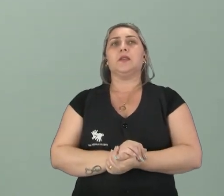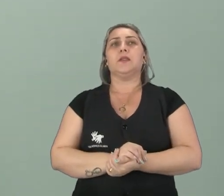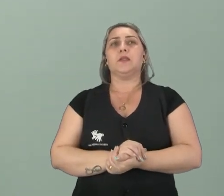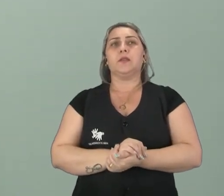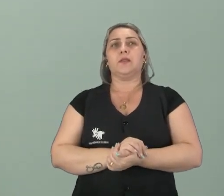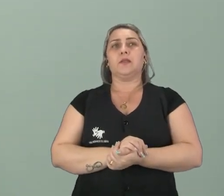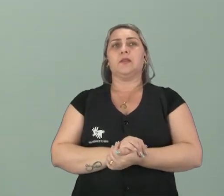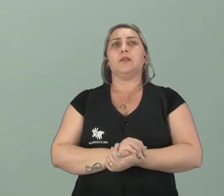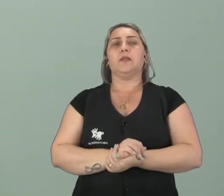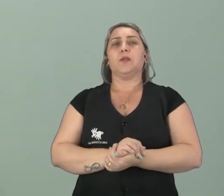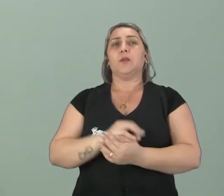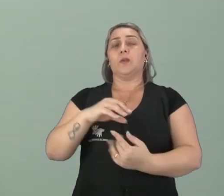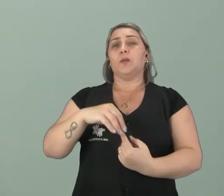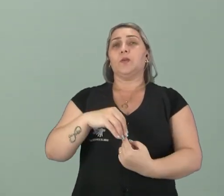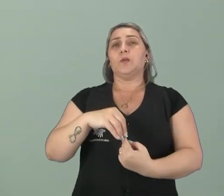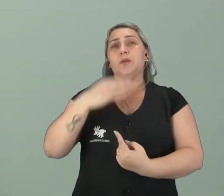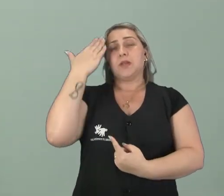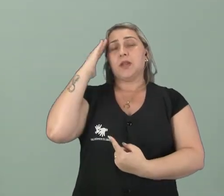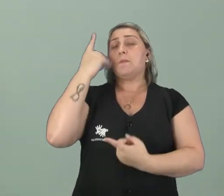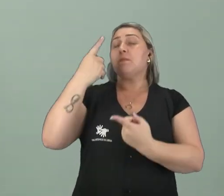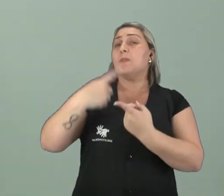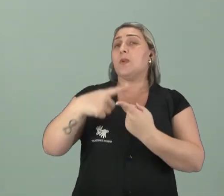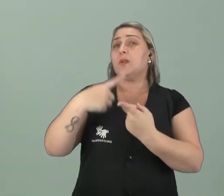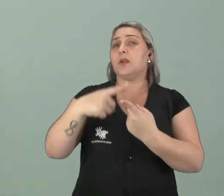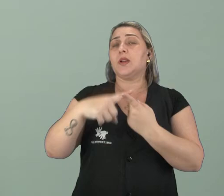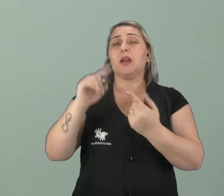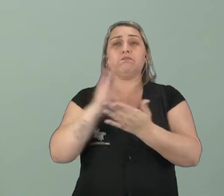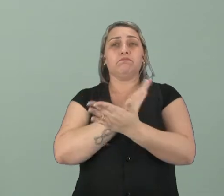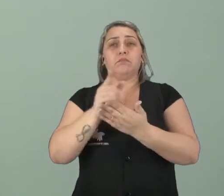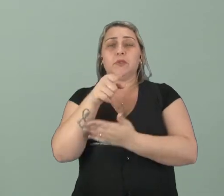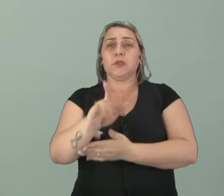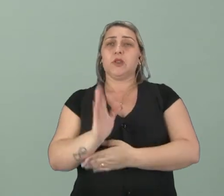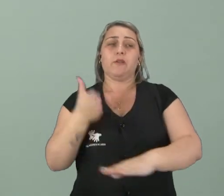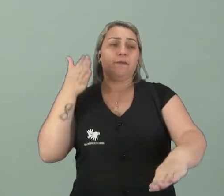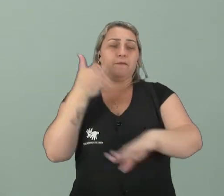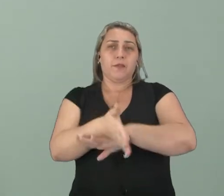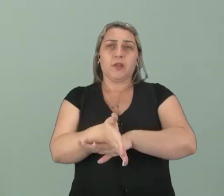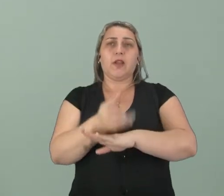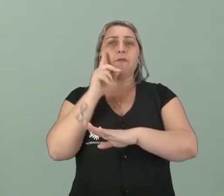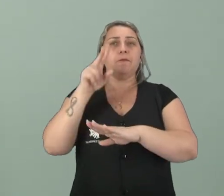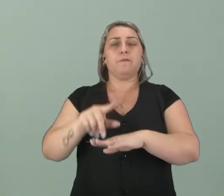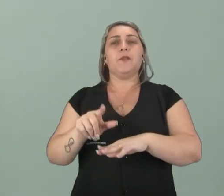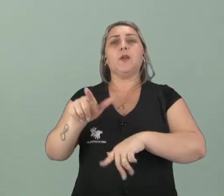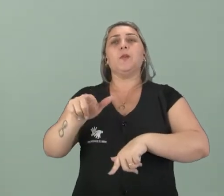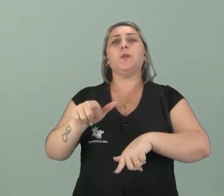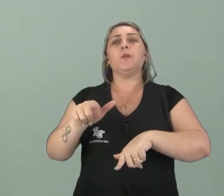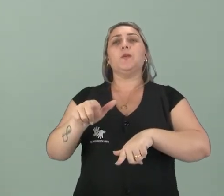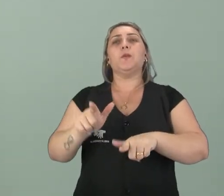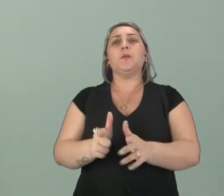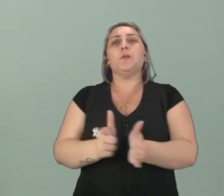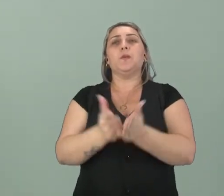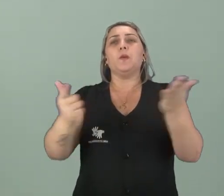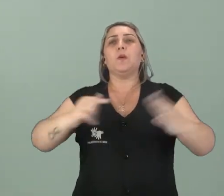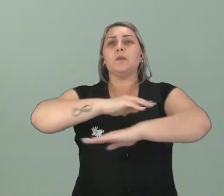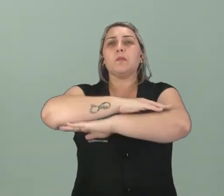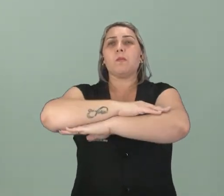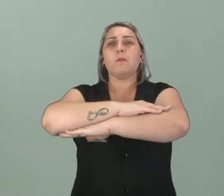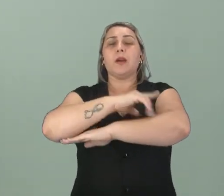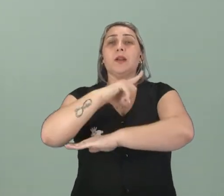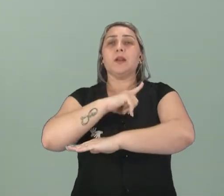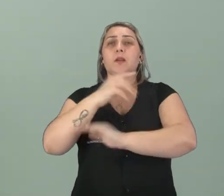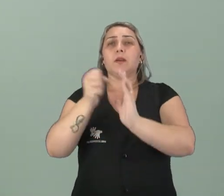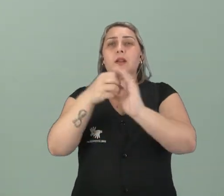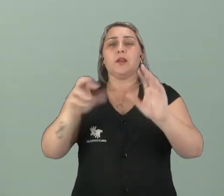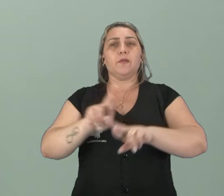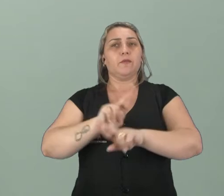ver com o entender por que às vezes que você já visitou ou viu nos jornais, elas têm uma